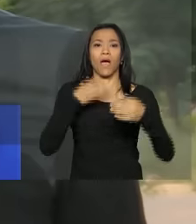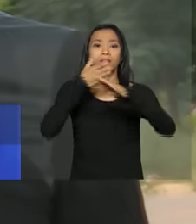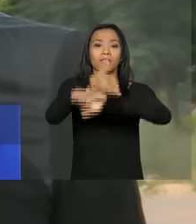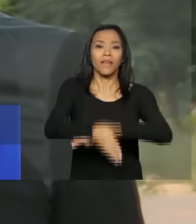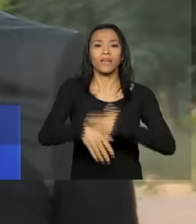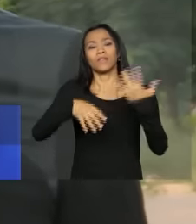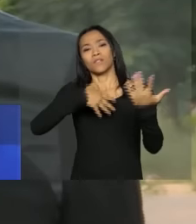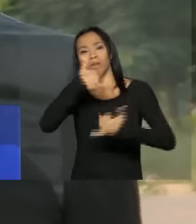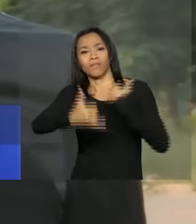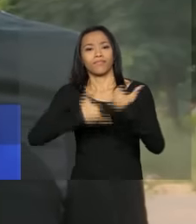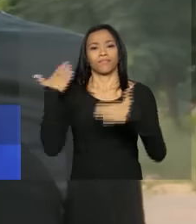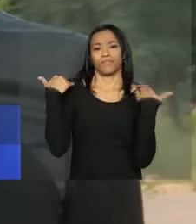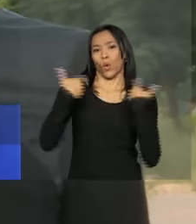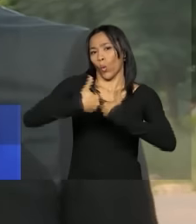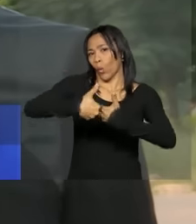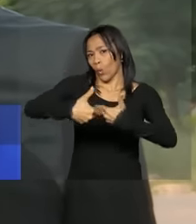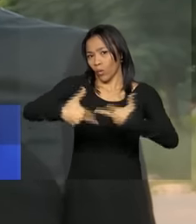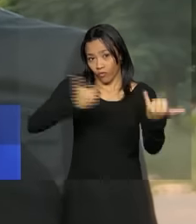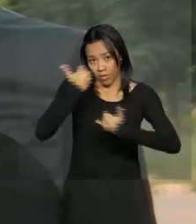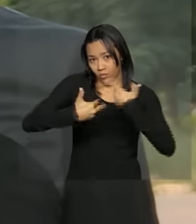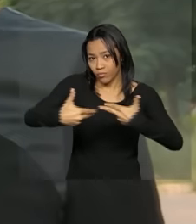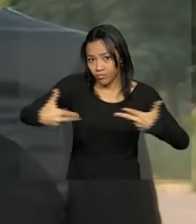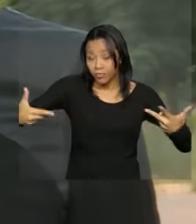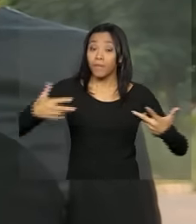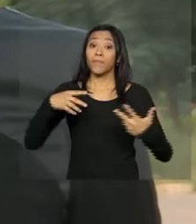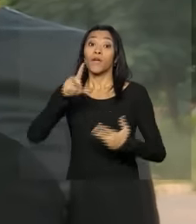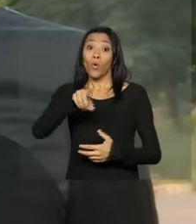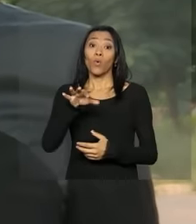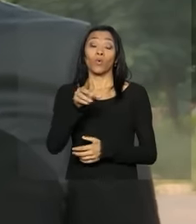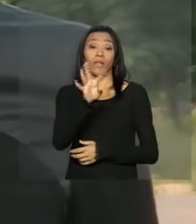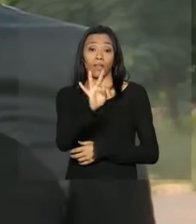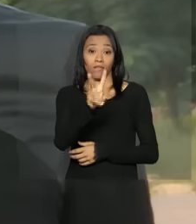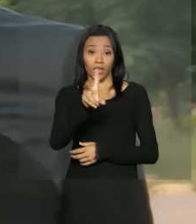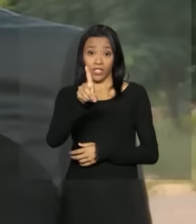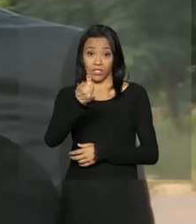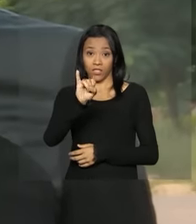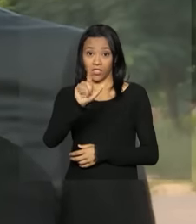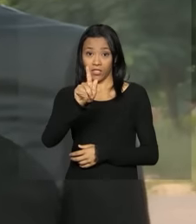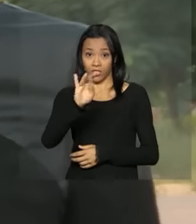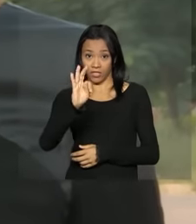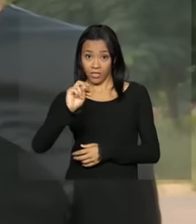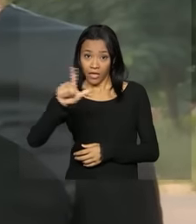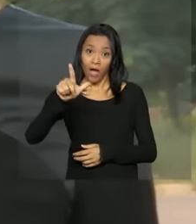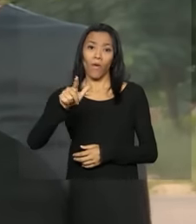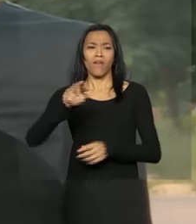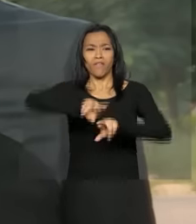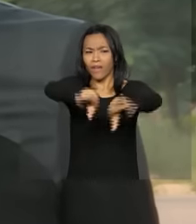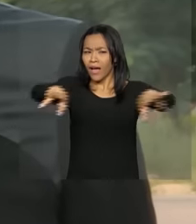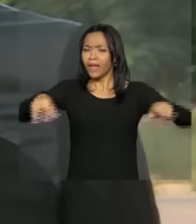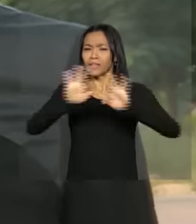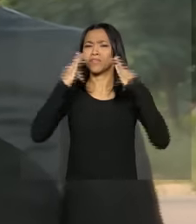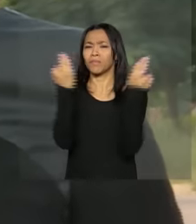entretenimento notícias com o sinal digital muitas famílias passam a ser incluídas em o mundo de mais informações